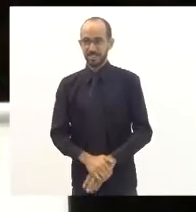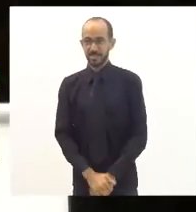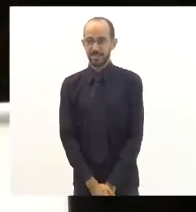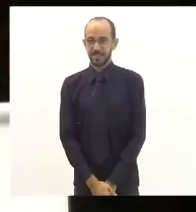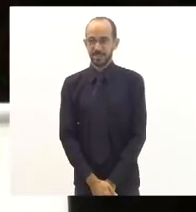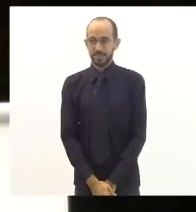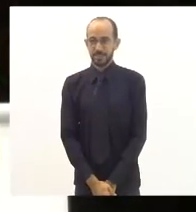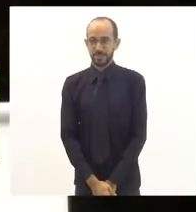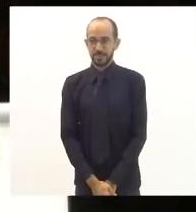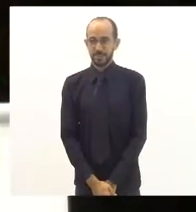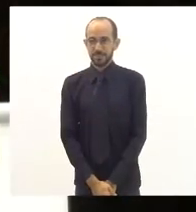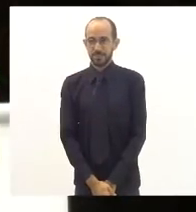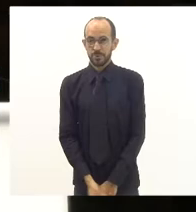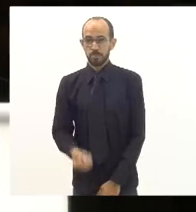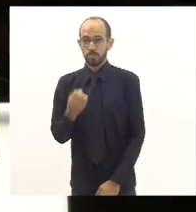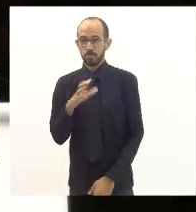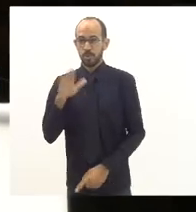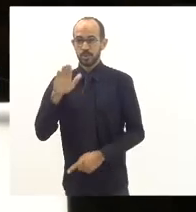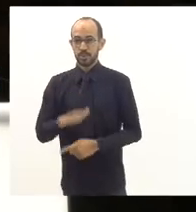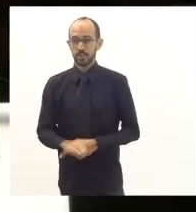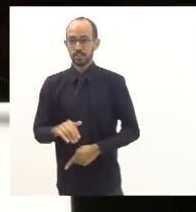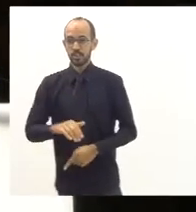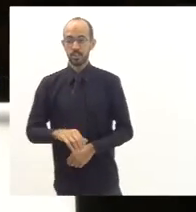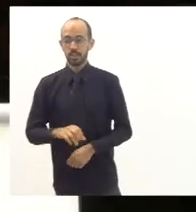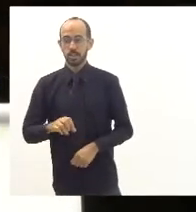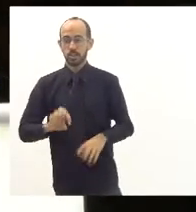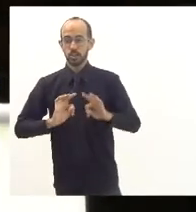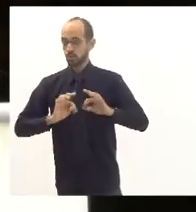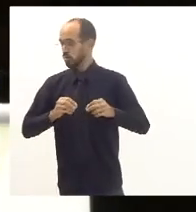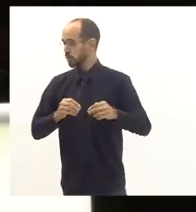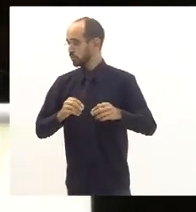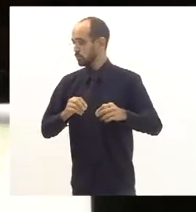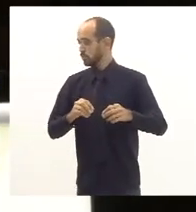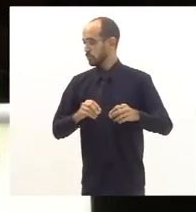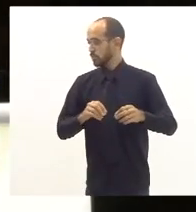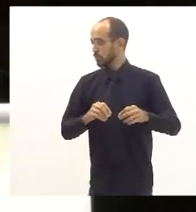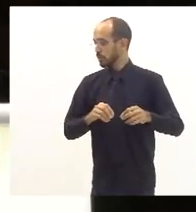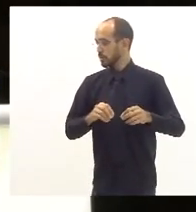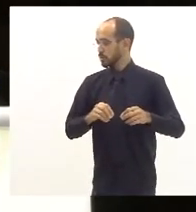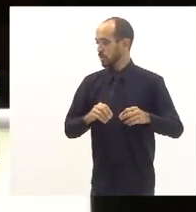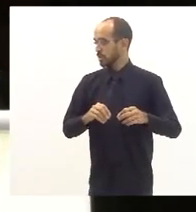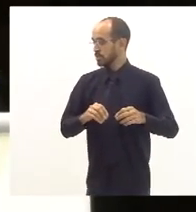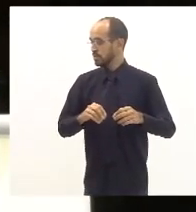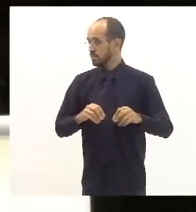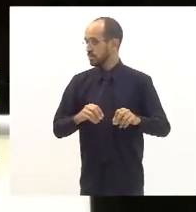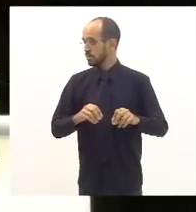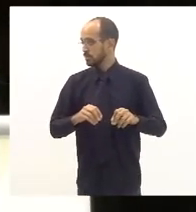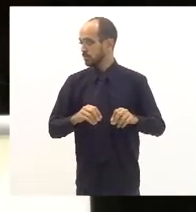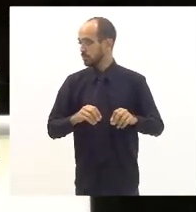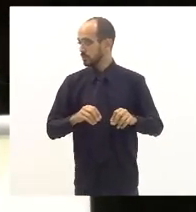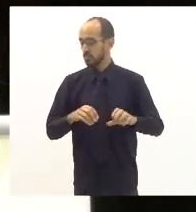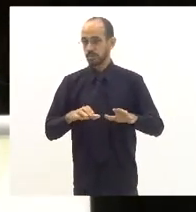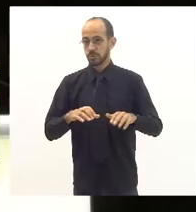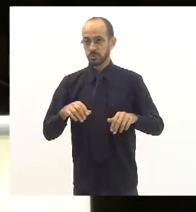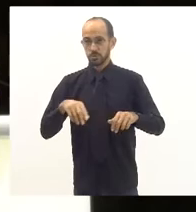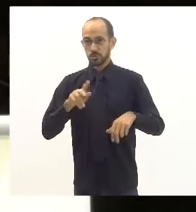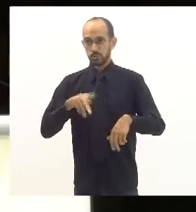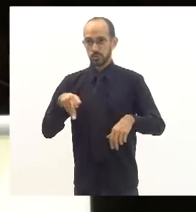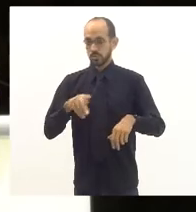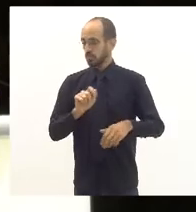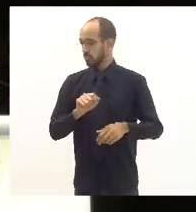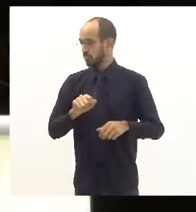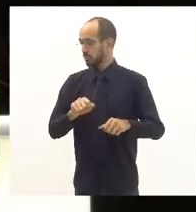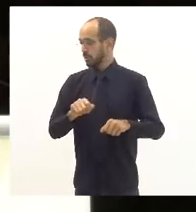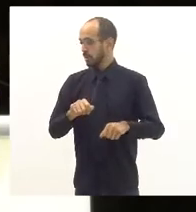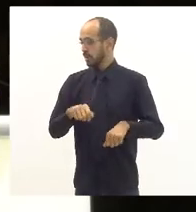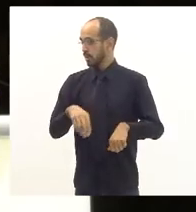tarde, gente. Boa tarde a todas, todos e todes. Eu sou a Érica Alcântara, como o deputado Carlos Mink falou, sou professora de matemática.